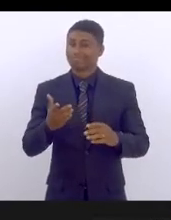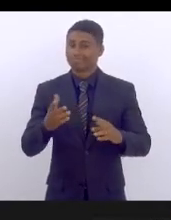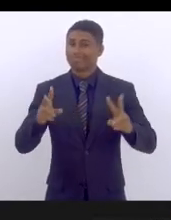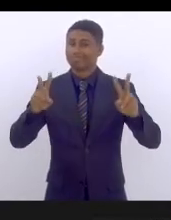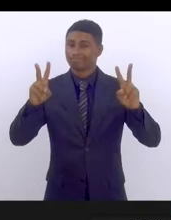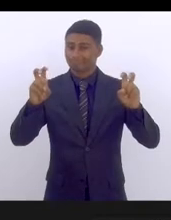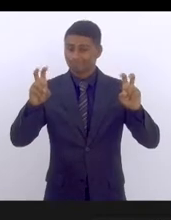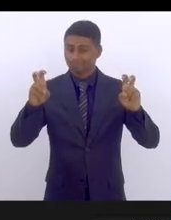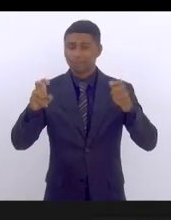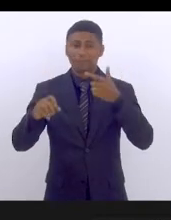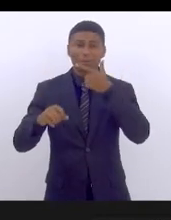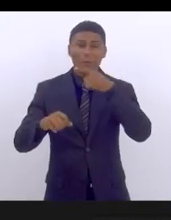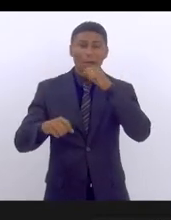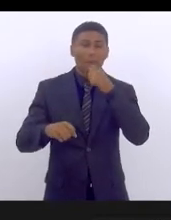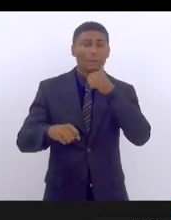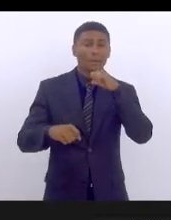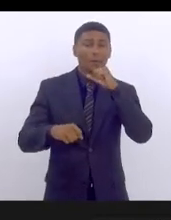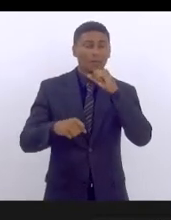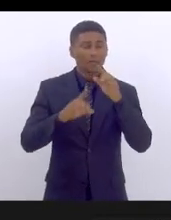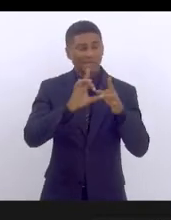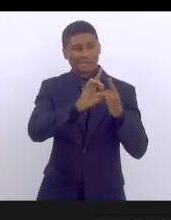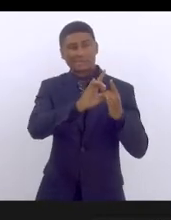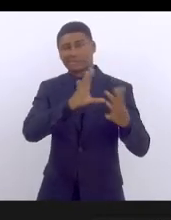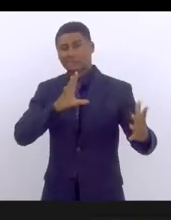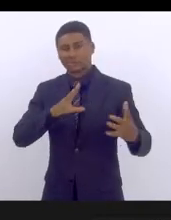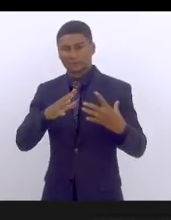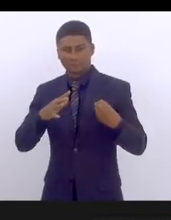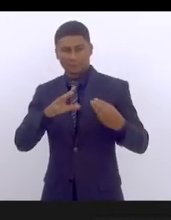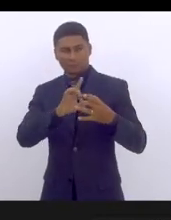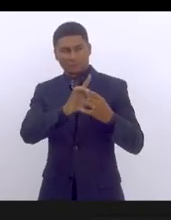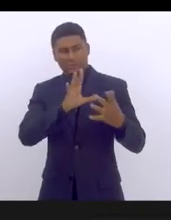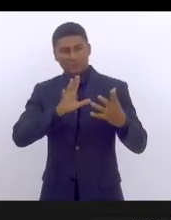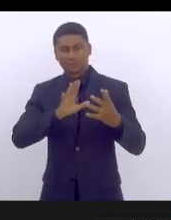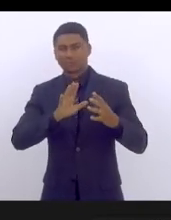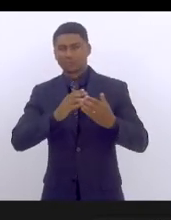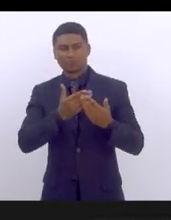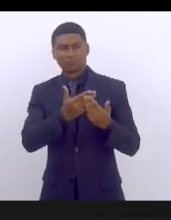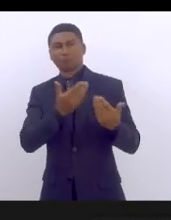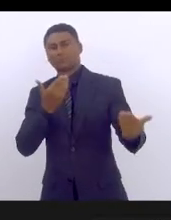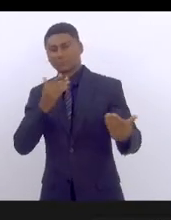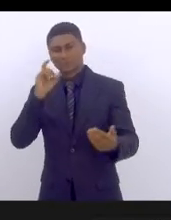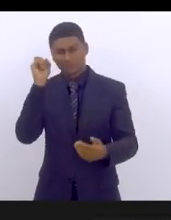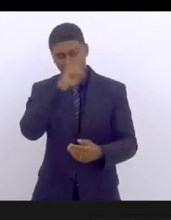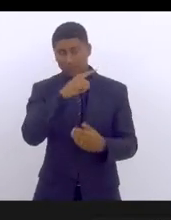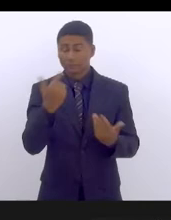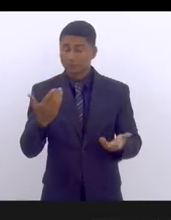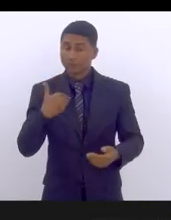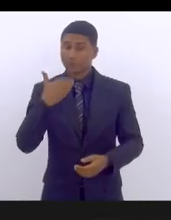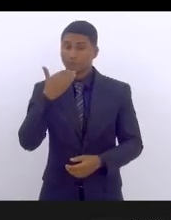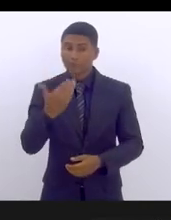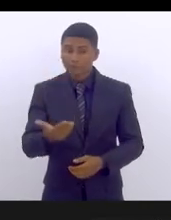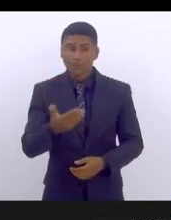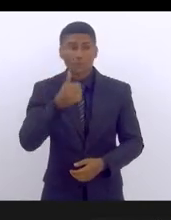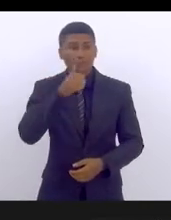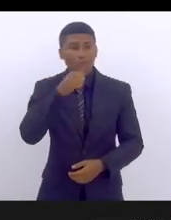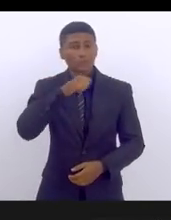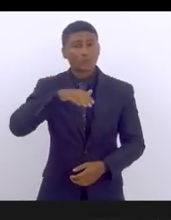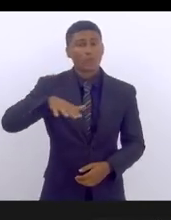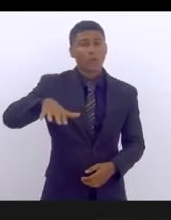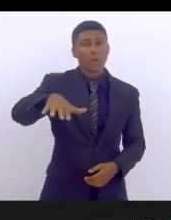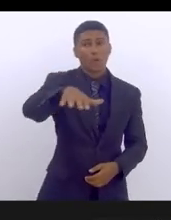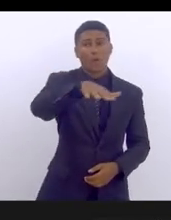alienação parental. Então, pedir para que as mulheres participem, né? Existem